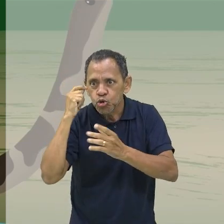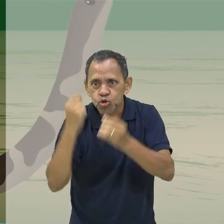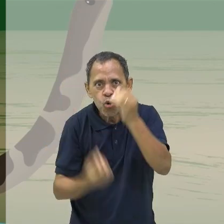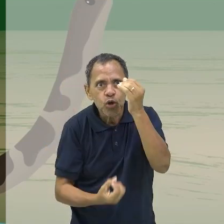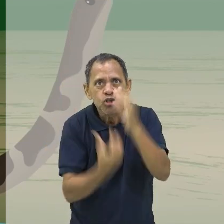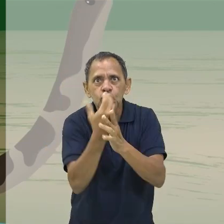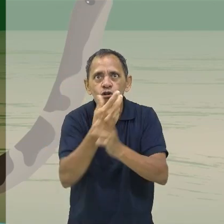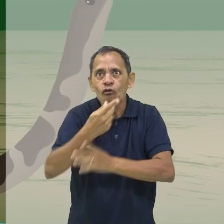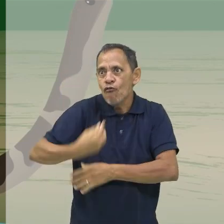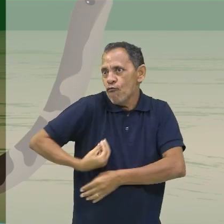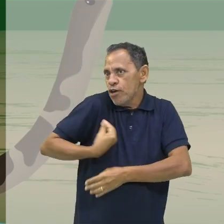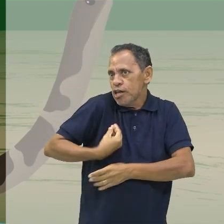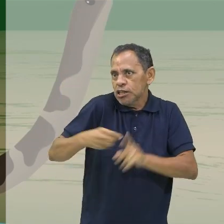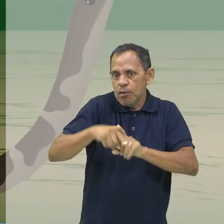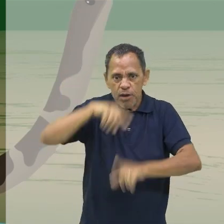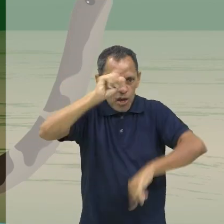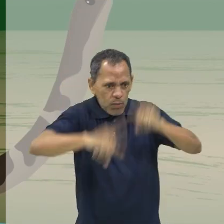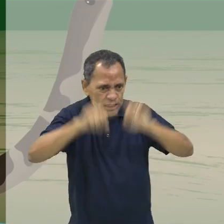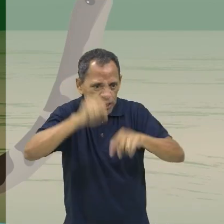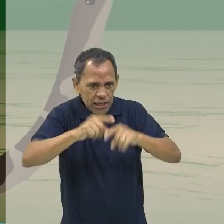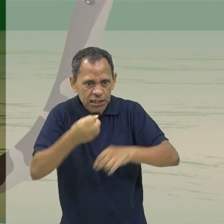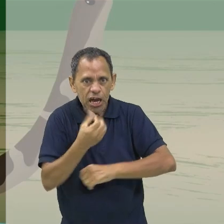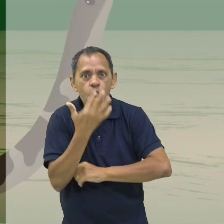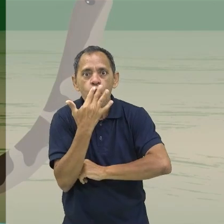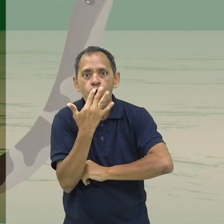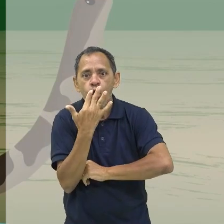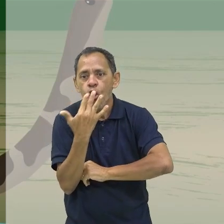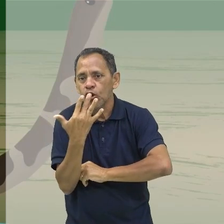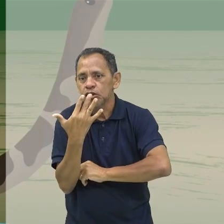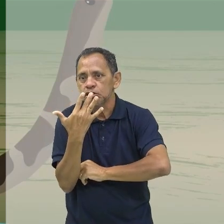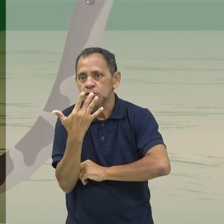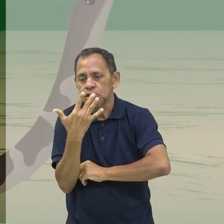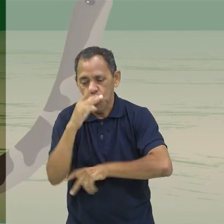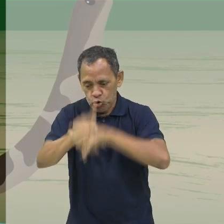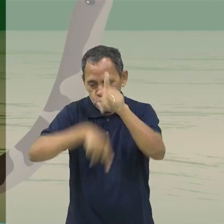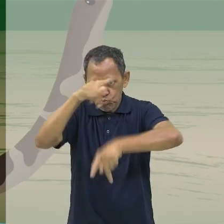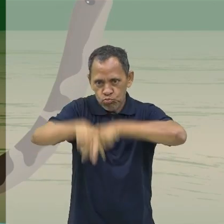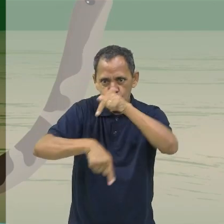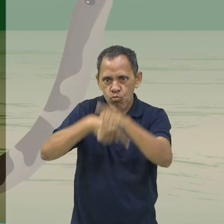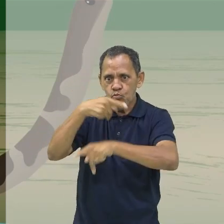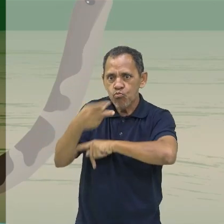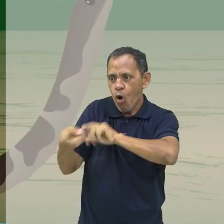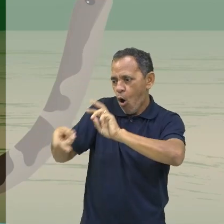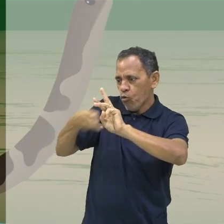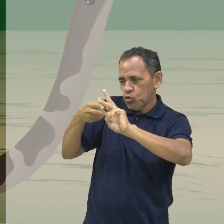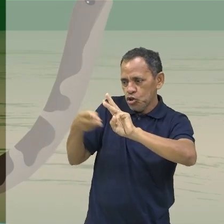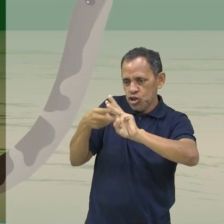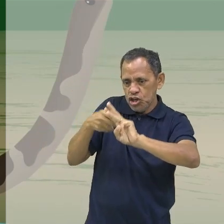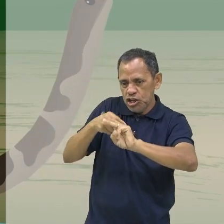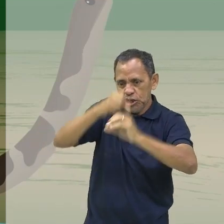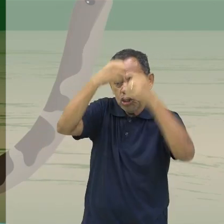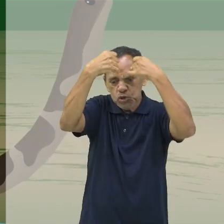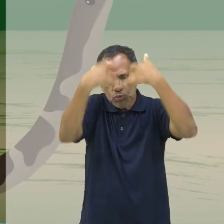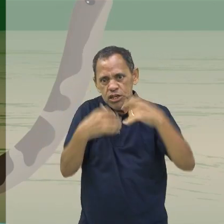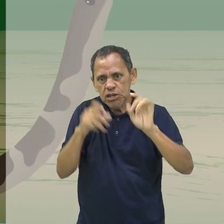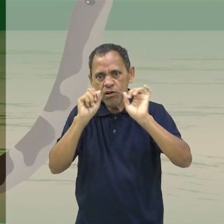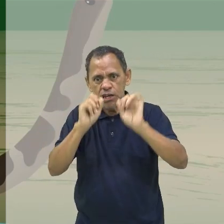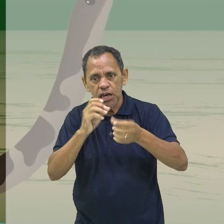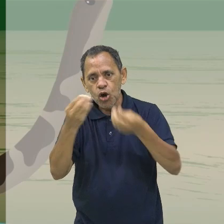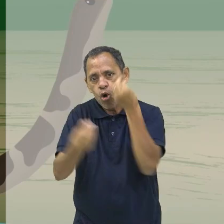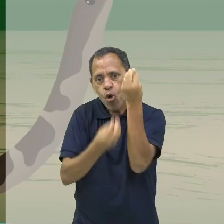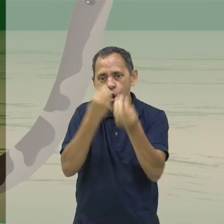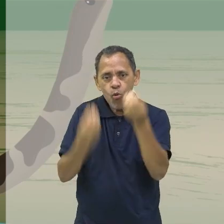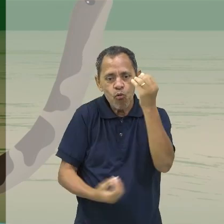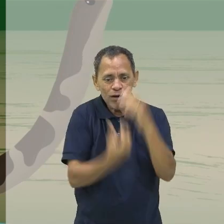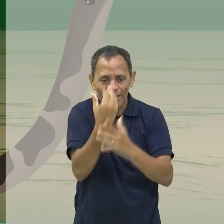matéria em cor. Para os povos indígenas, isso explica como